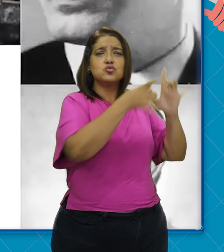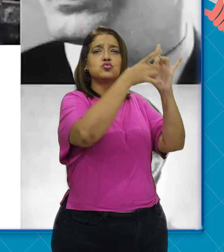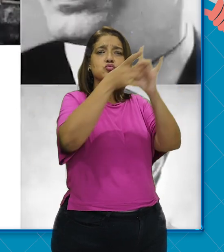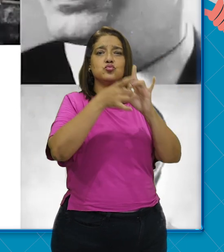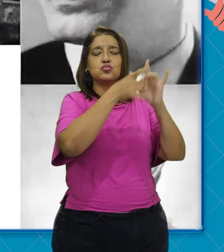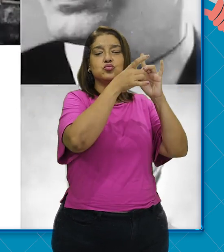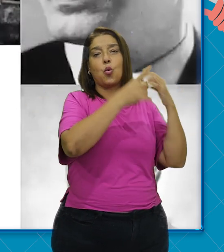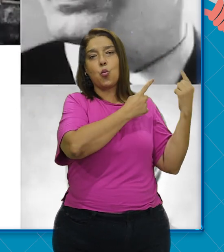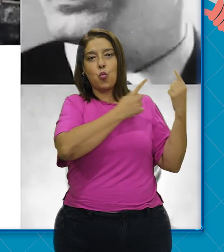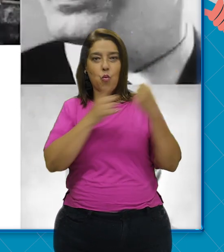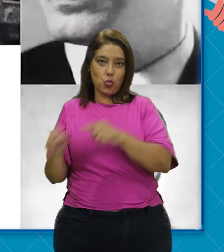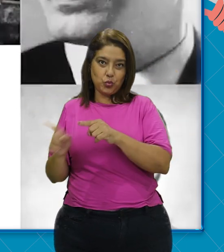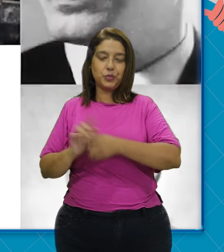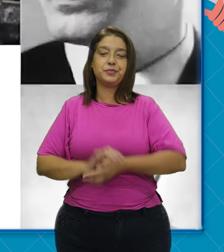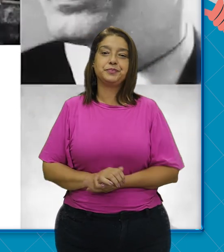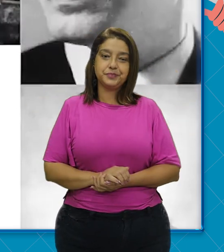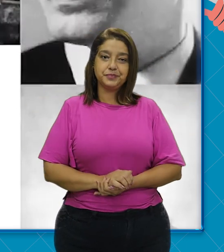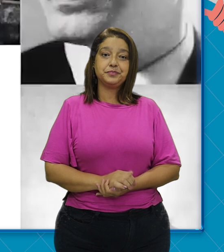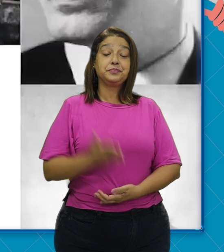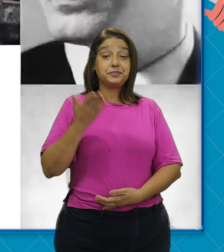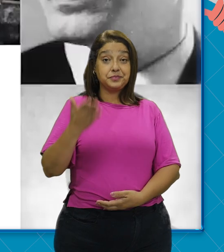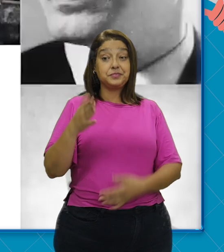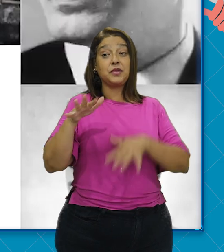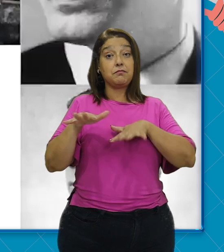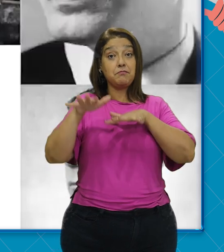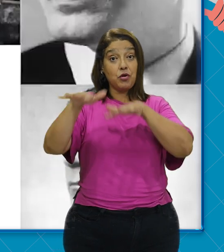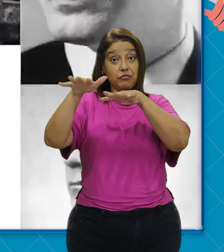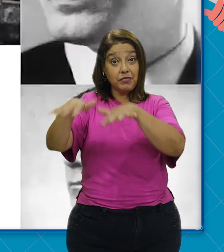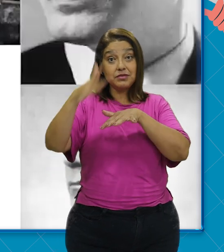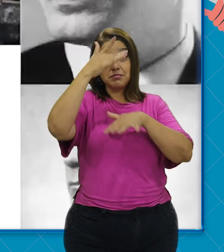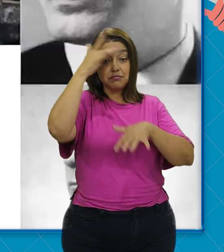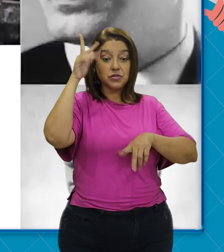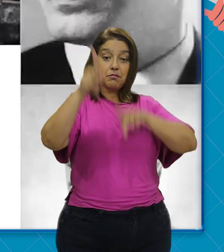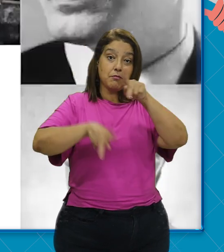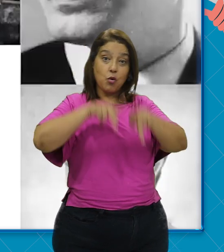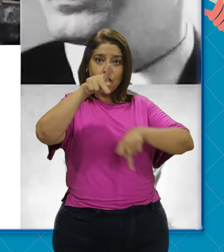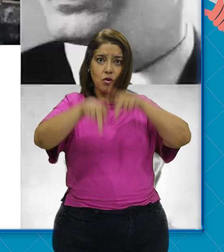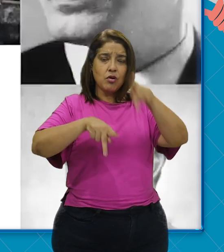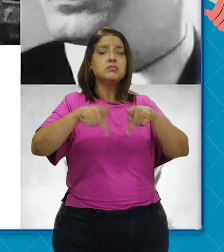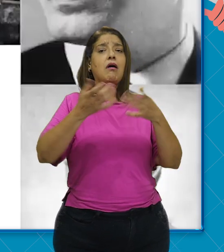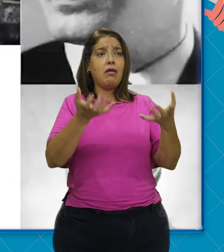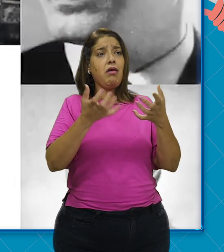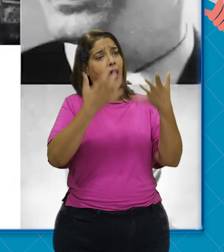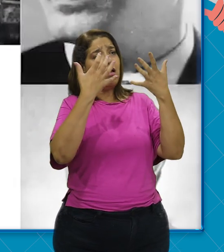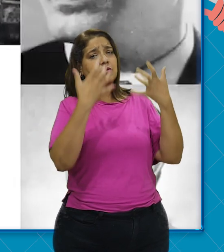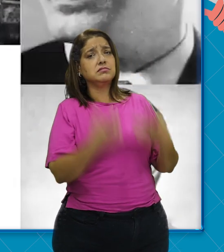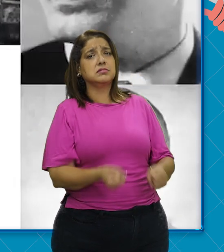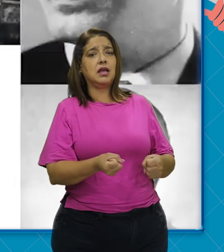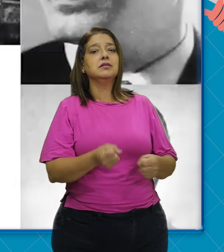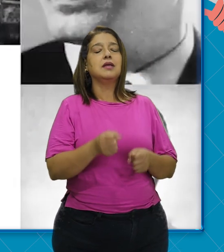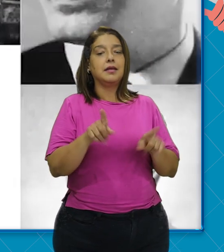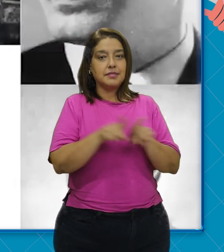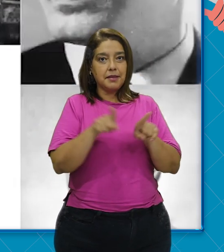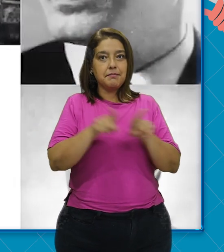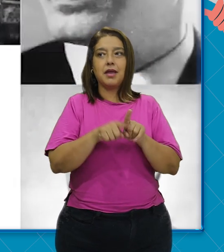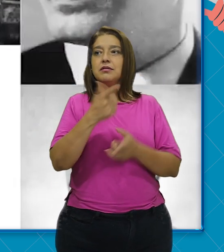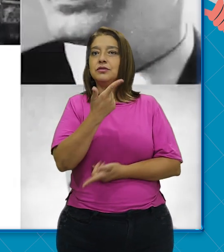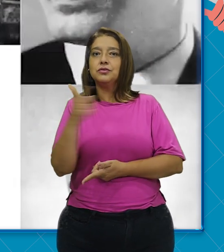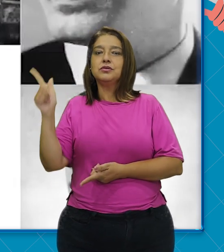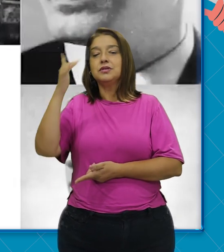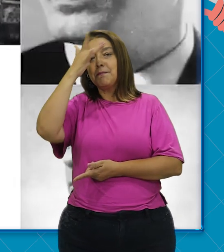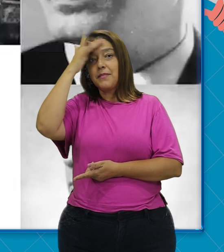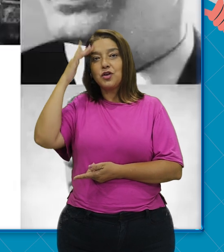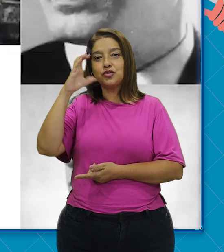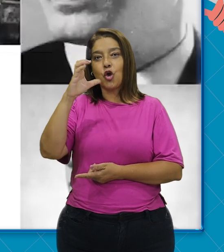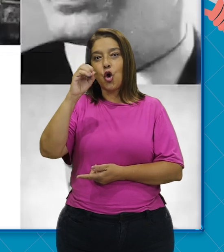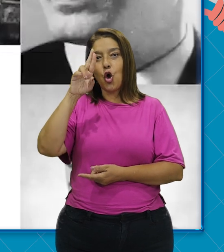Oligárquica. O movimento ganhou o apoio da população por onde avançava, mas é claro que também despertou o ódio dos coronéis, que